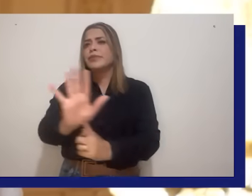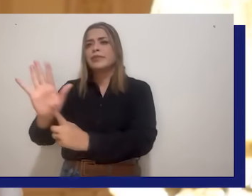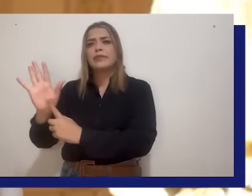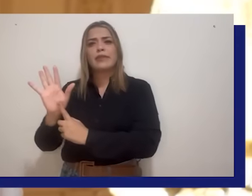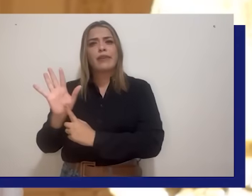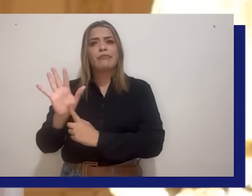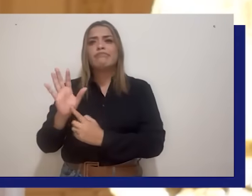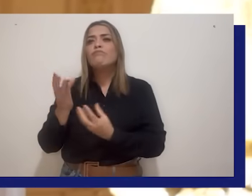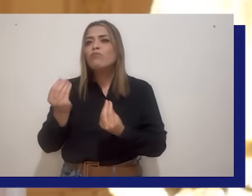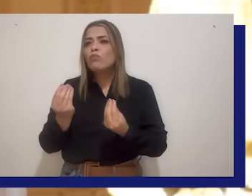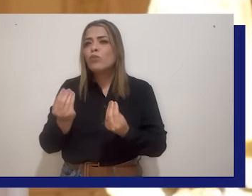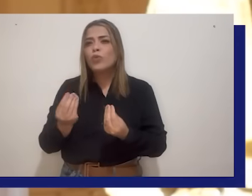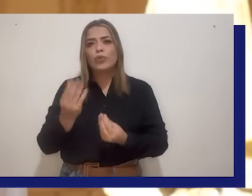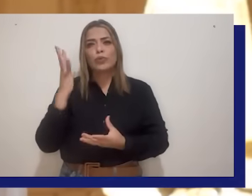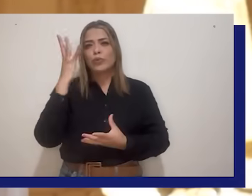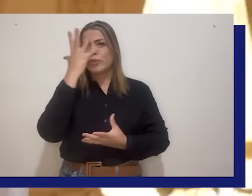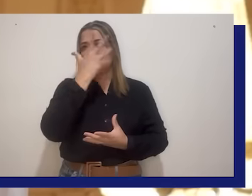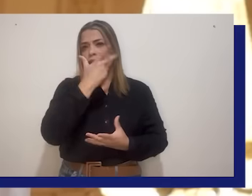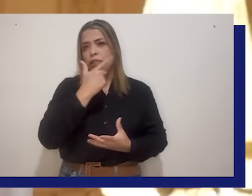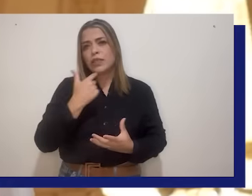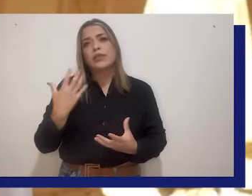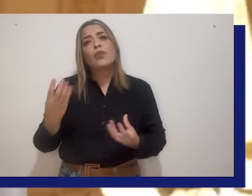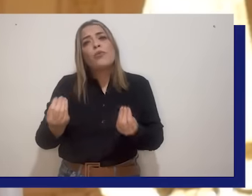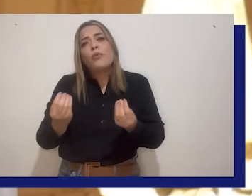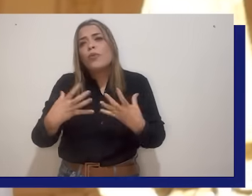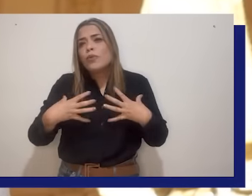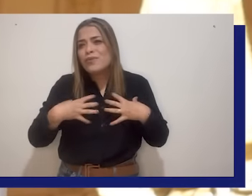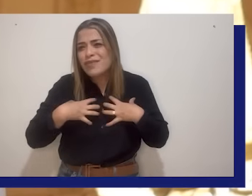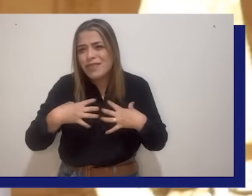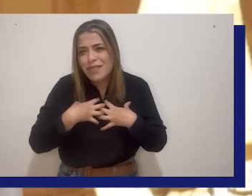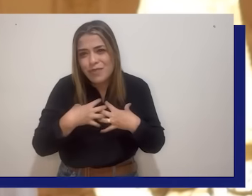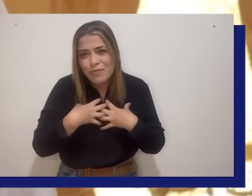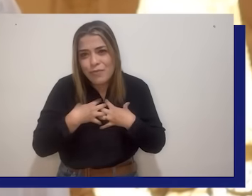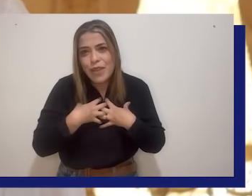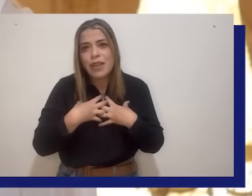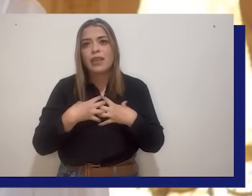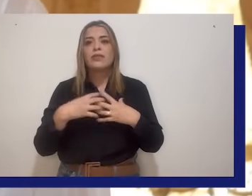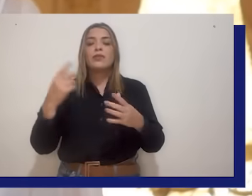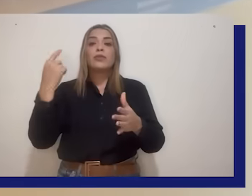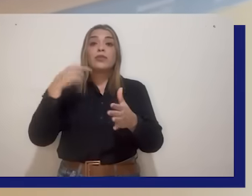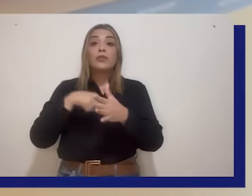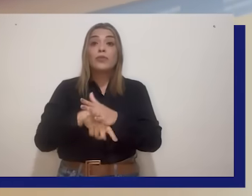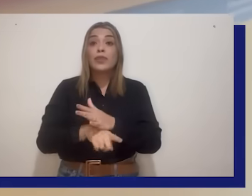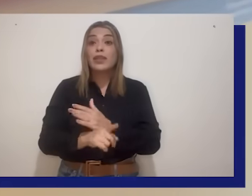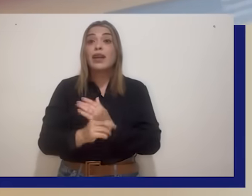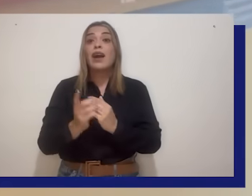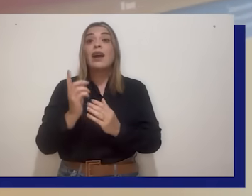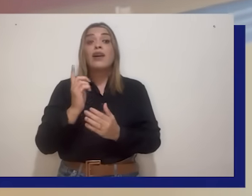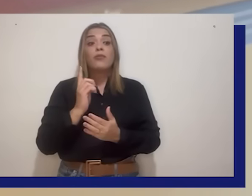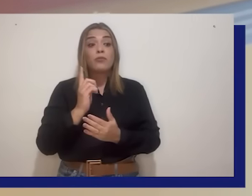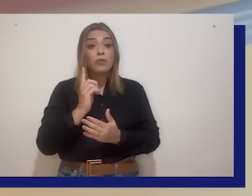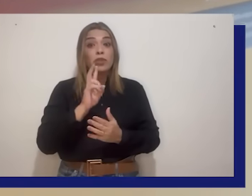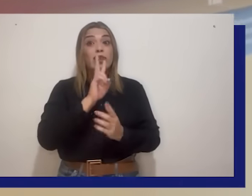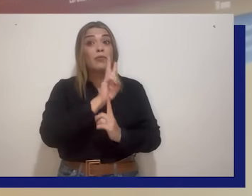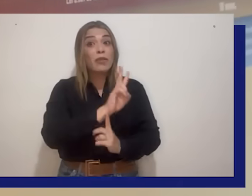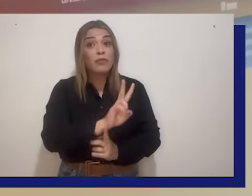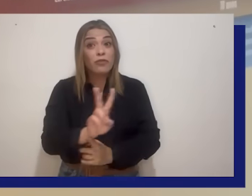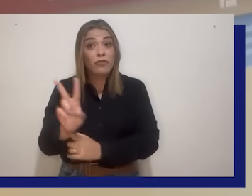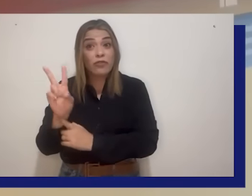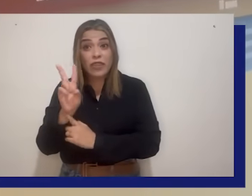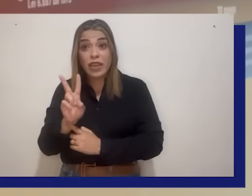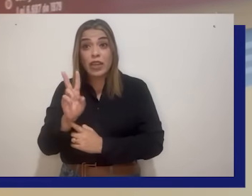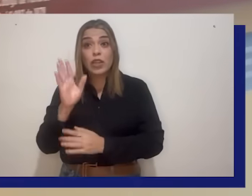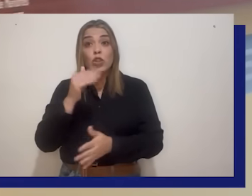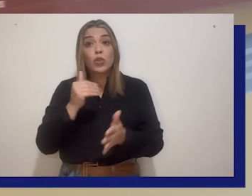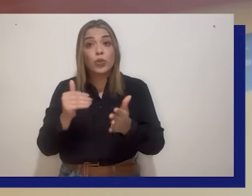uma exposição imbuída de muita emoção e tem como finalidade mostrar a todos aqueles visitantes